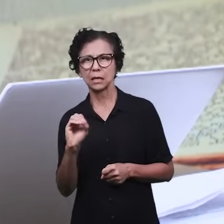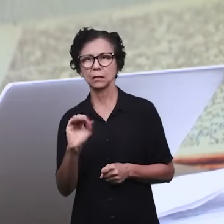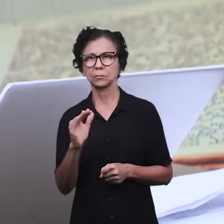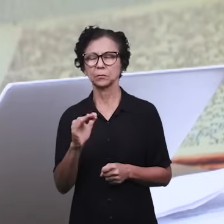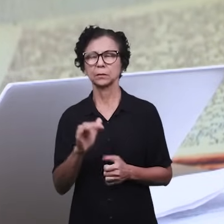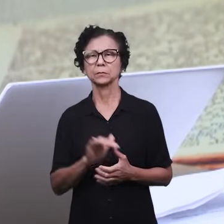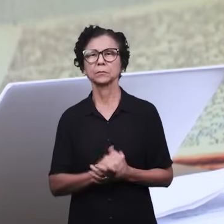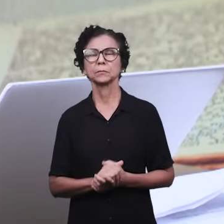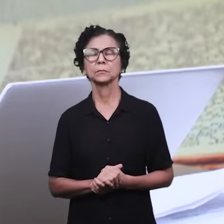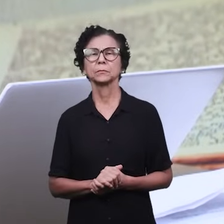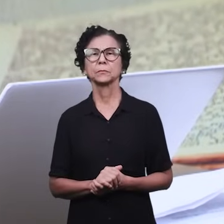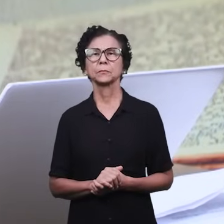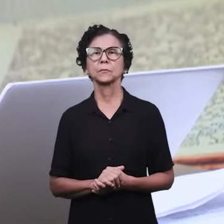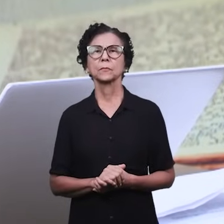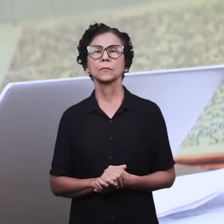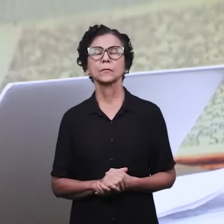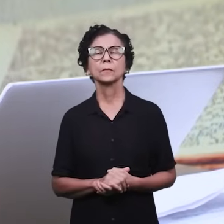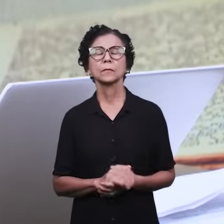outro, Orígenes.